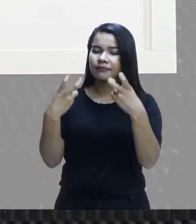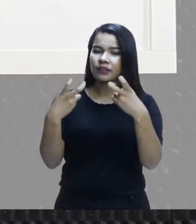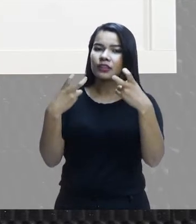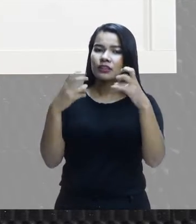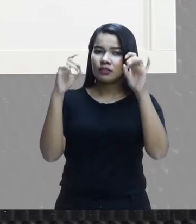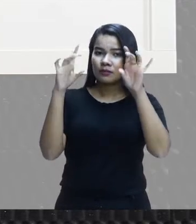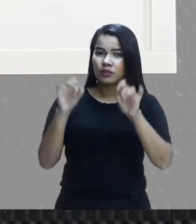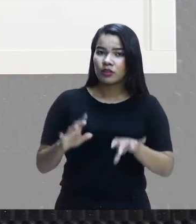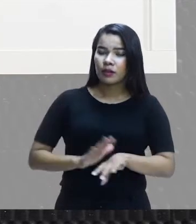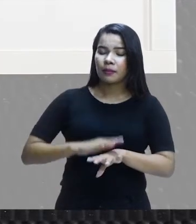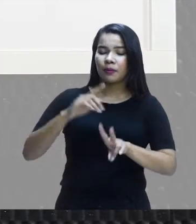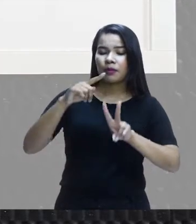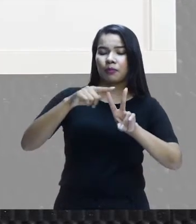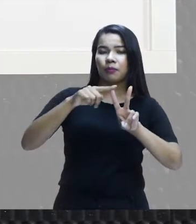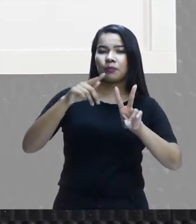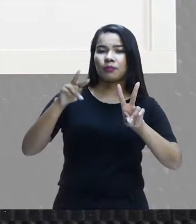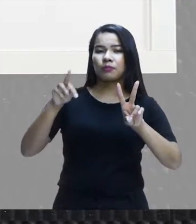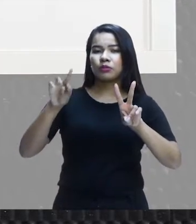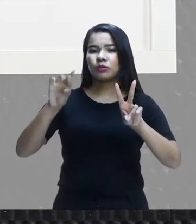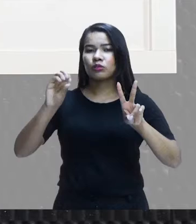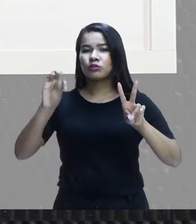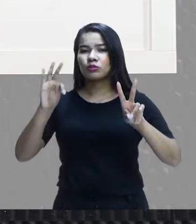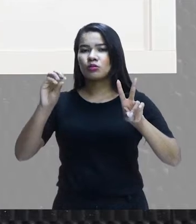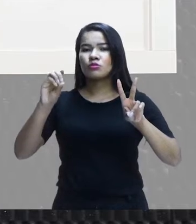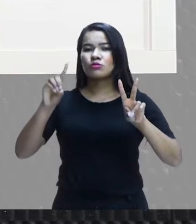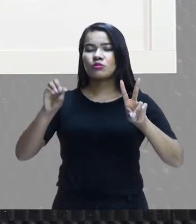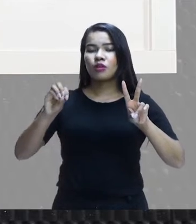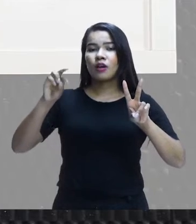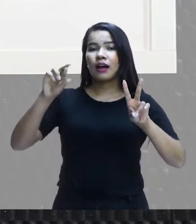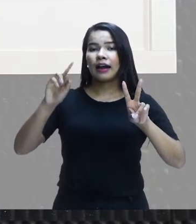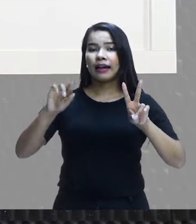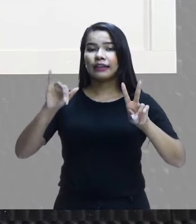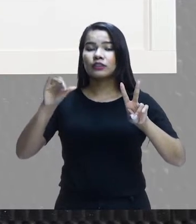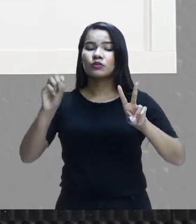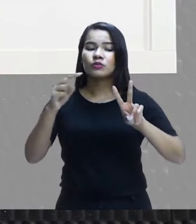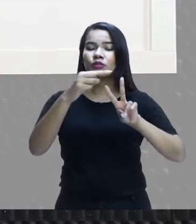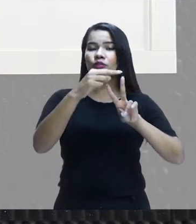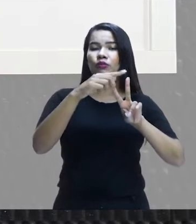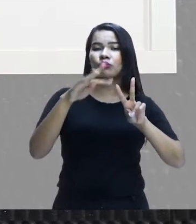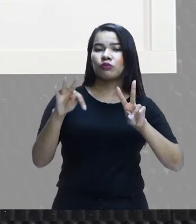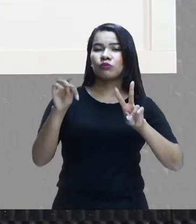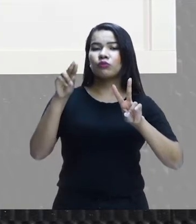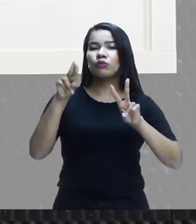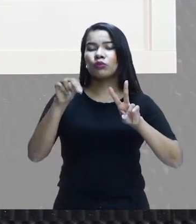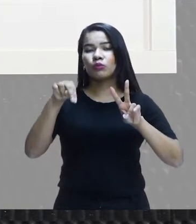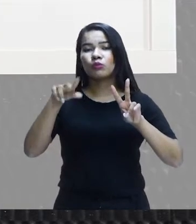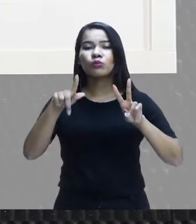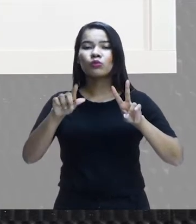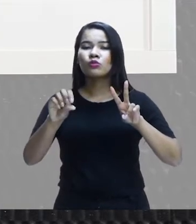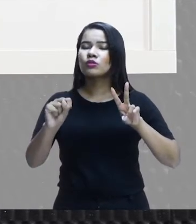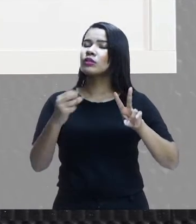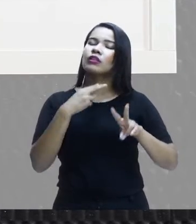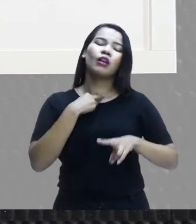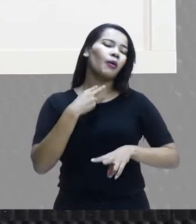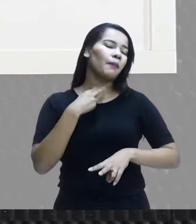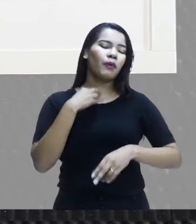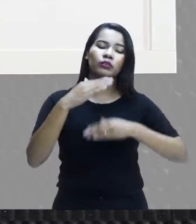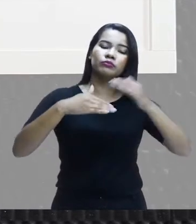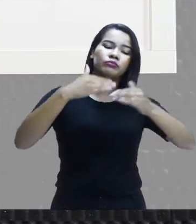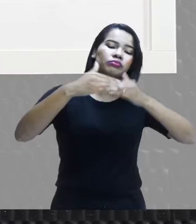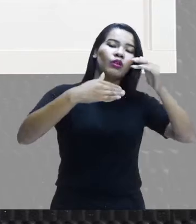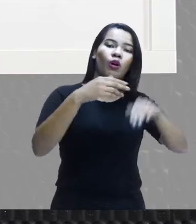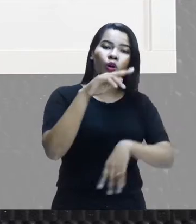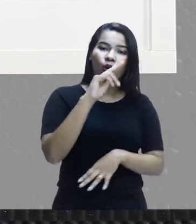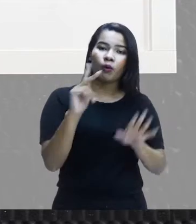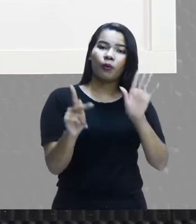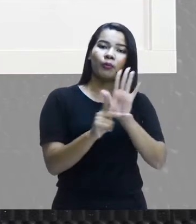destaque, protozoário e fungo são obrigatoriamente heterotróficos, organismos incapazes de produzirem seu próprio alimento. Já